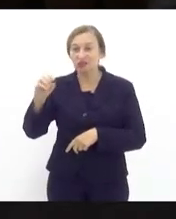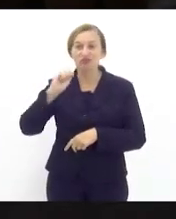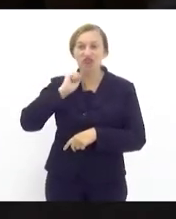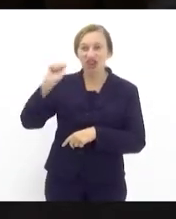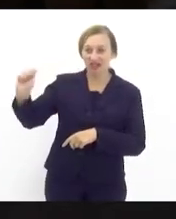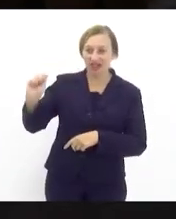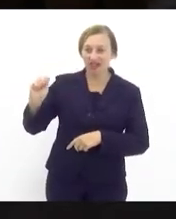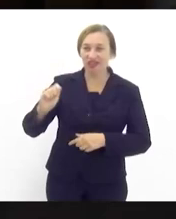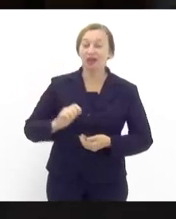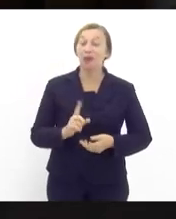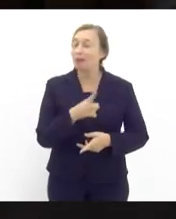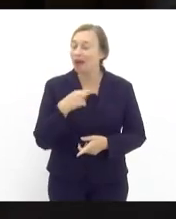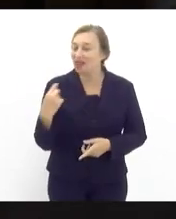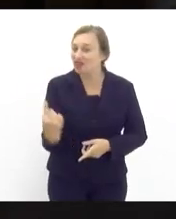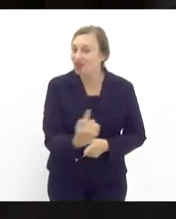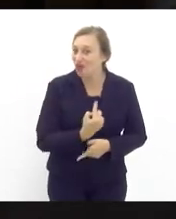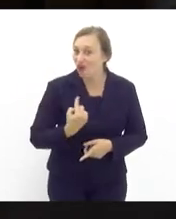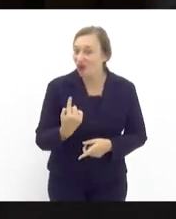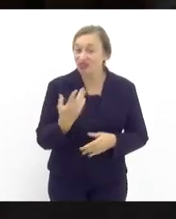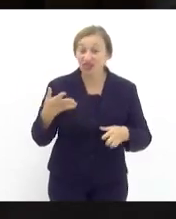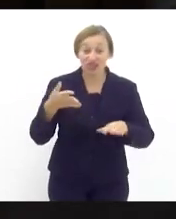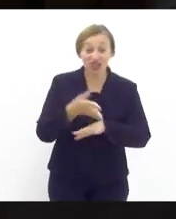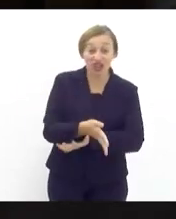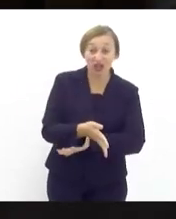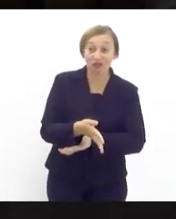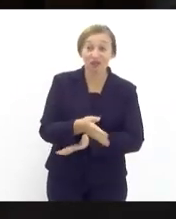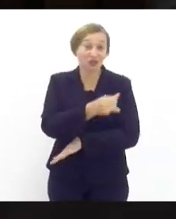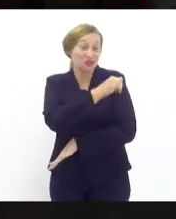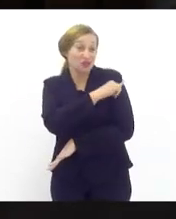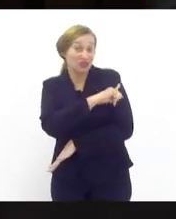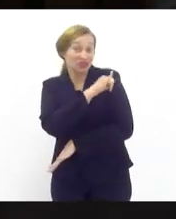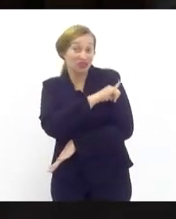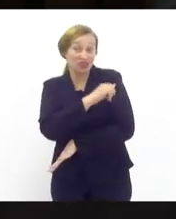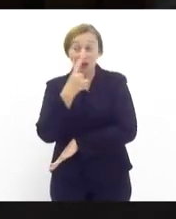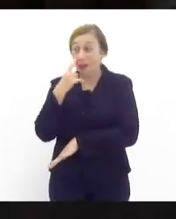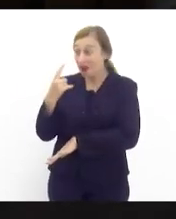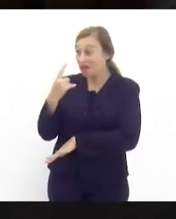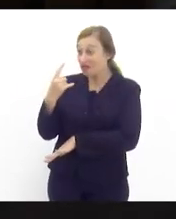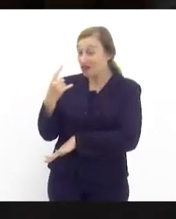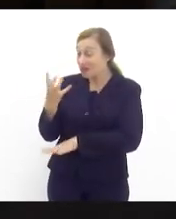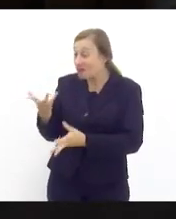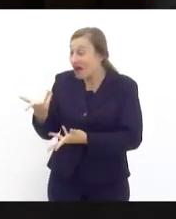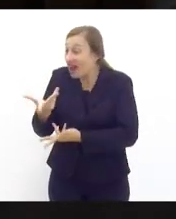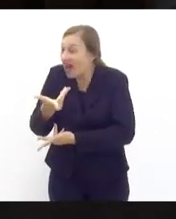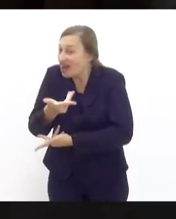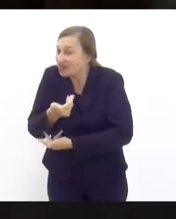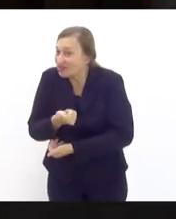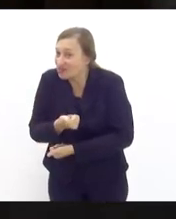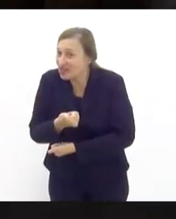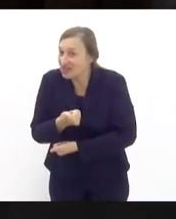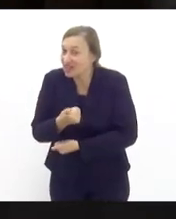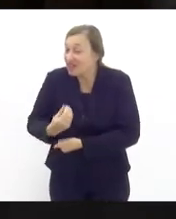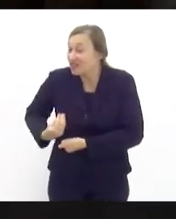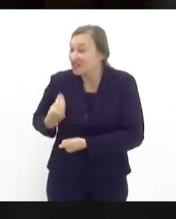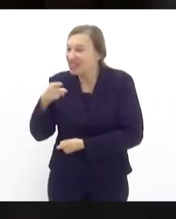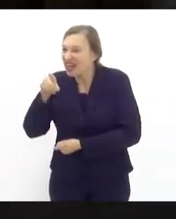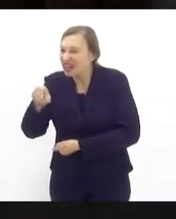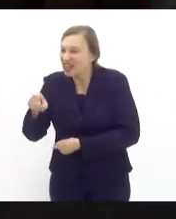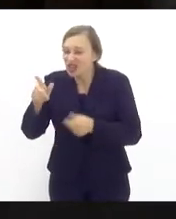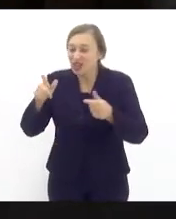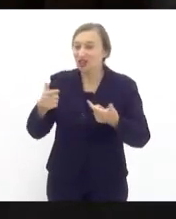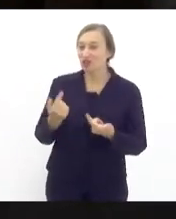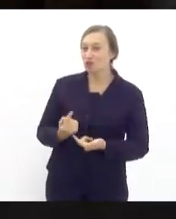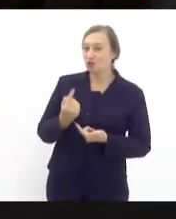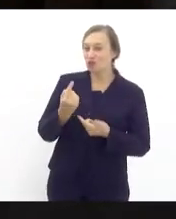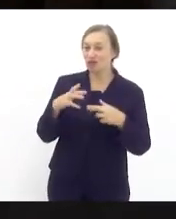que para nós que chegamos aqui no Rio de Janeiro que para ver uma beleza daquela participar ali de uma